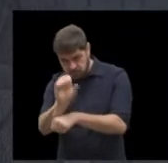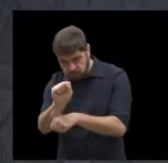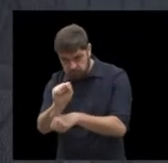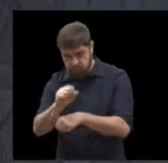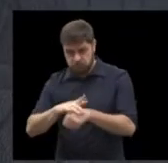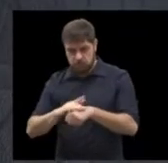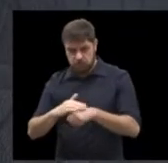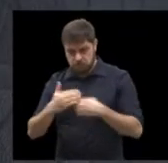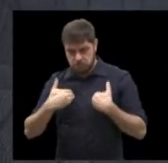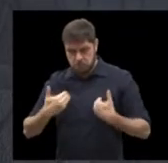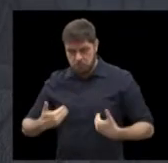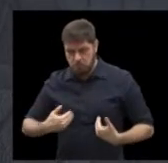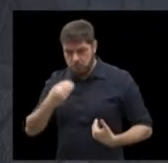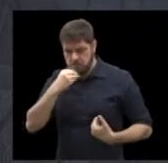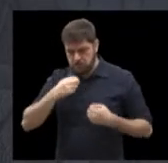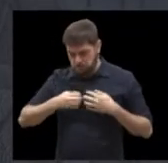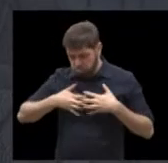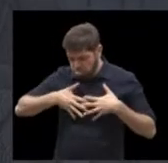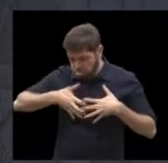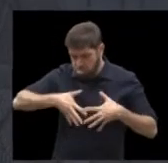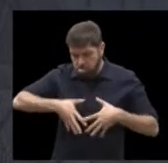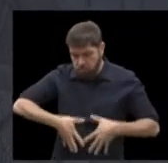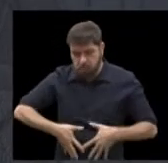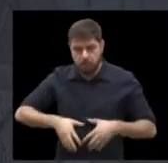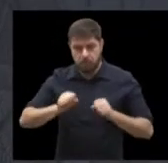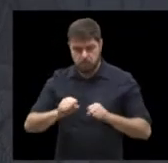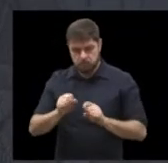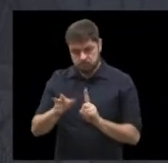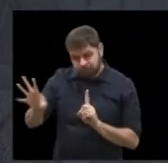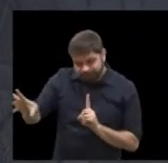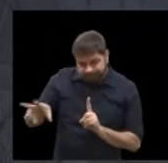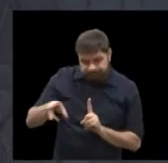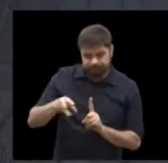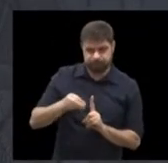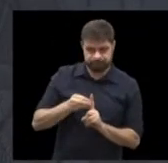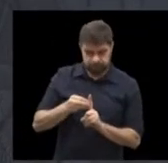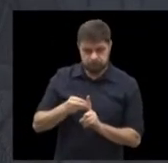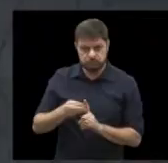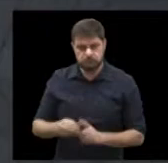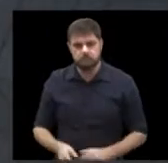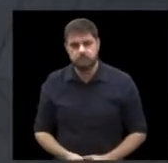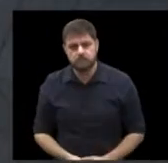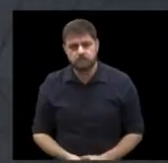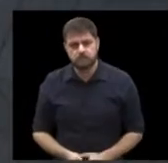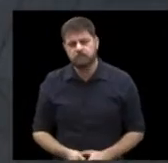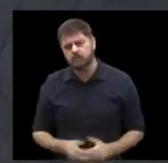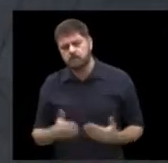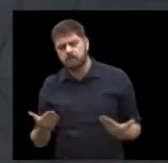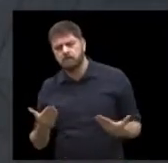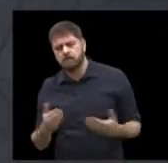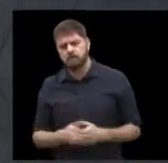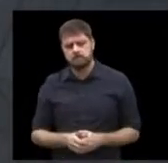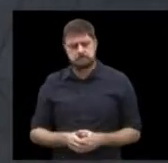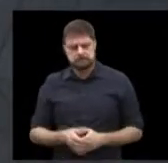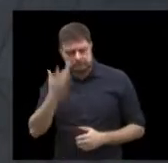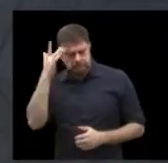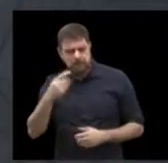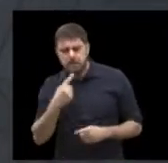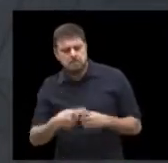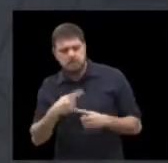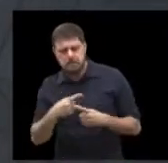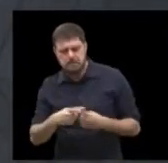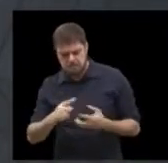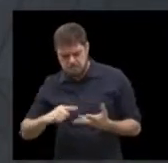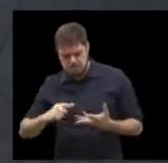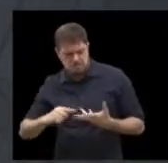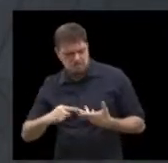vez que você tem uma queda de imunidade, você pode desenvolver uma doença desse tipo, sem dúvida. Então as causas ainda não estão